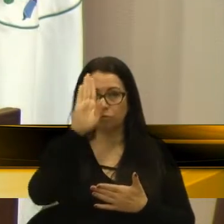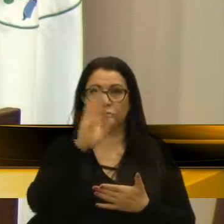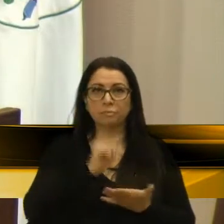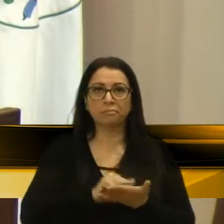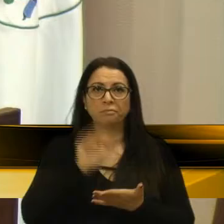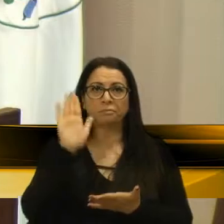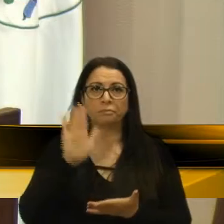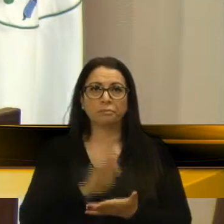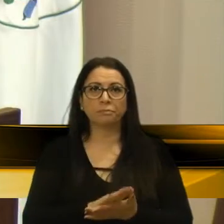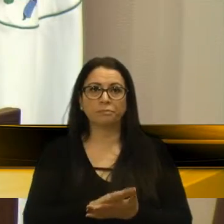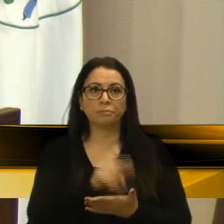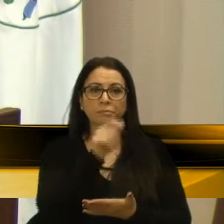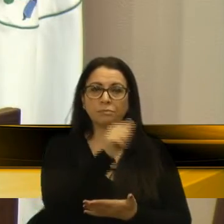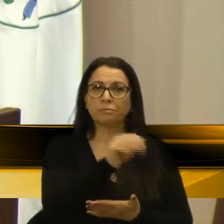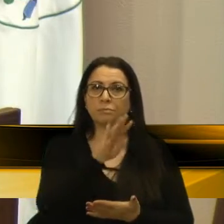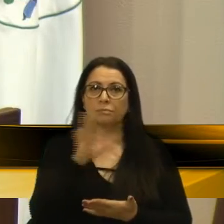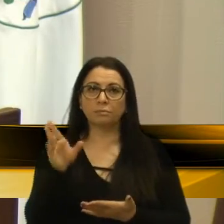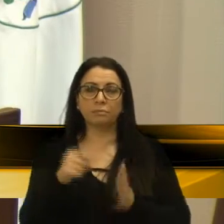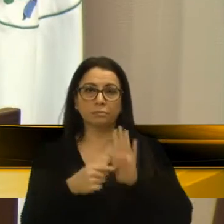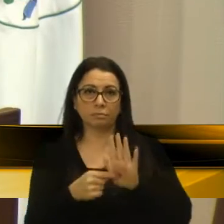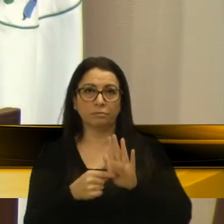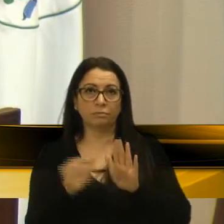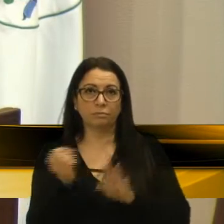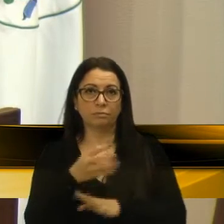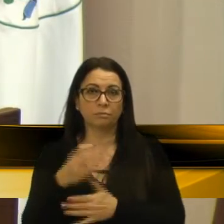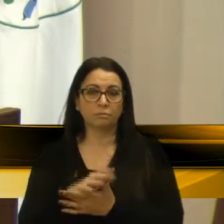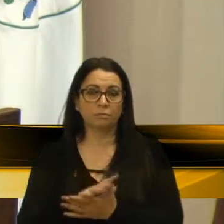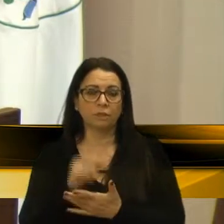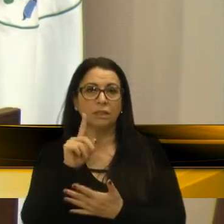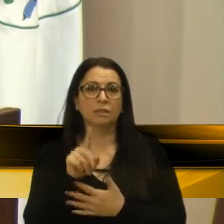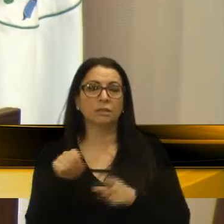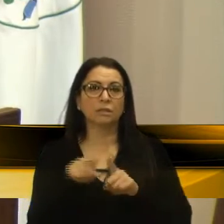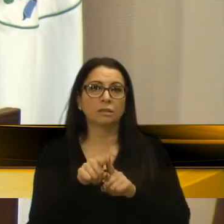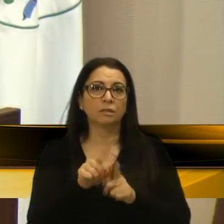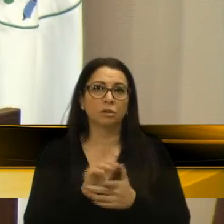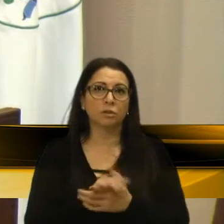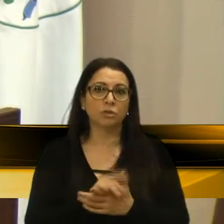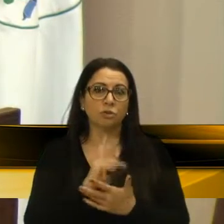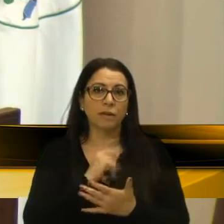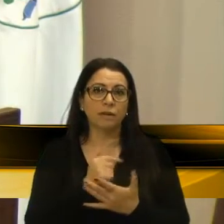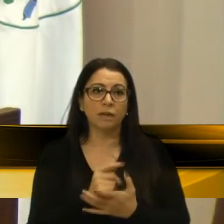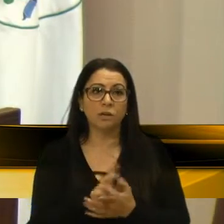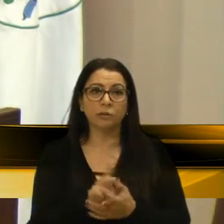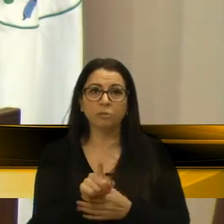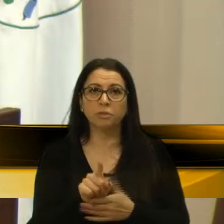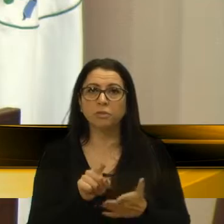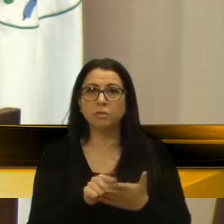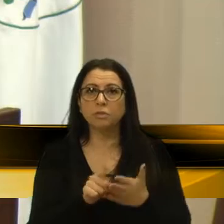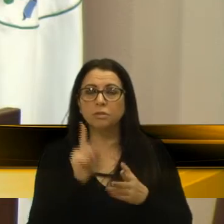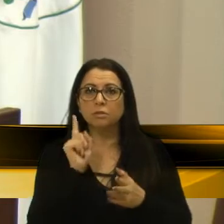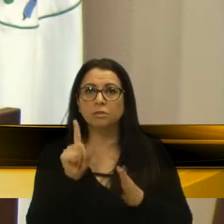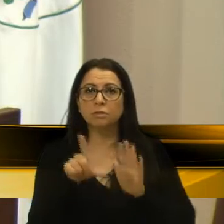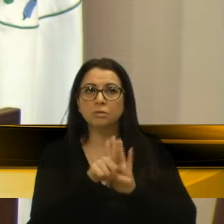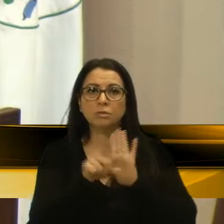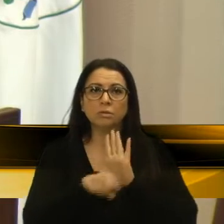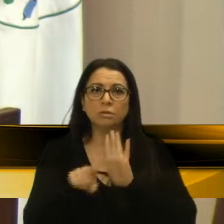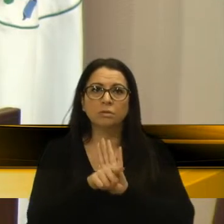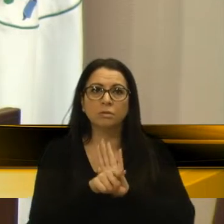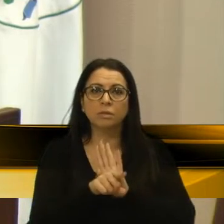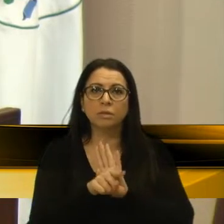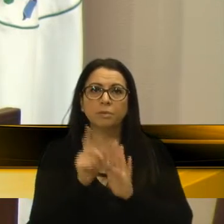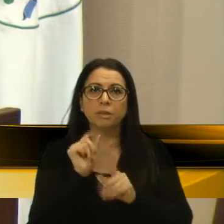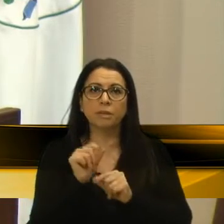prefeito, vereadora, nesse momento que eu trato de inovação. É que a gente pense as legislações que a gente tem e que